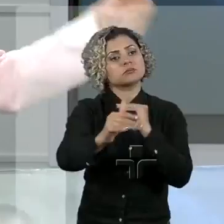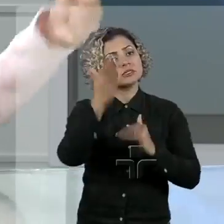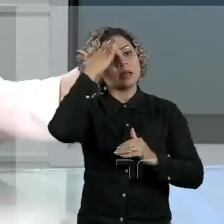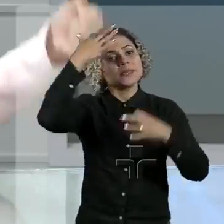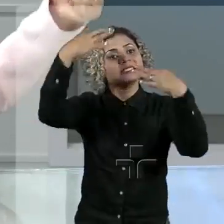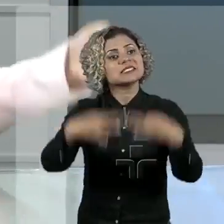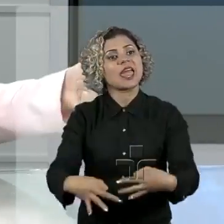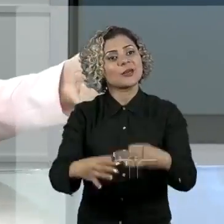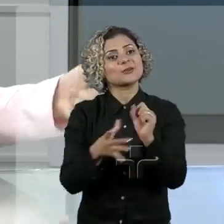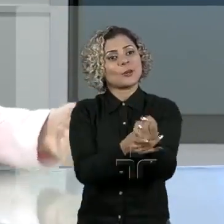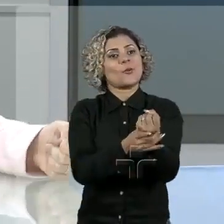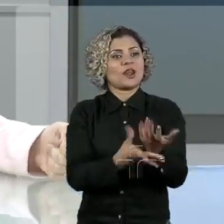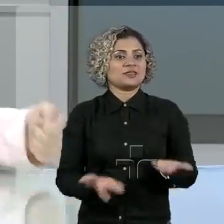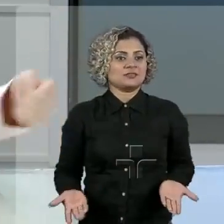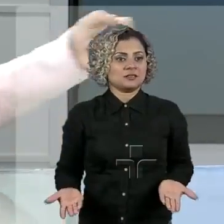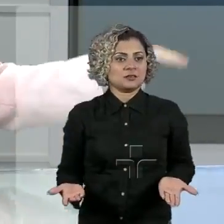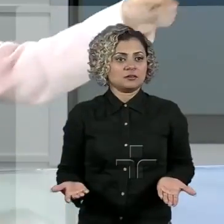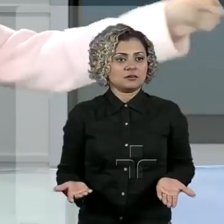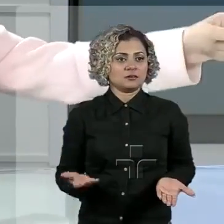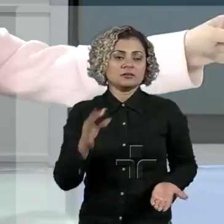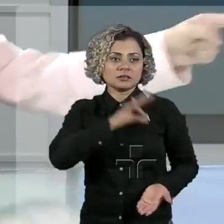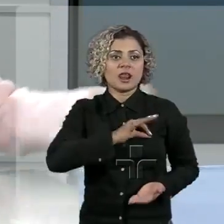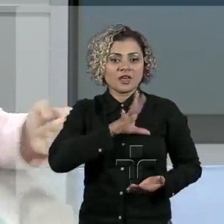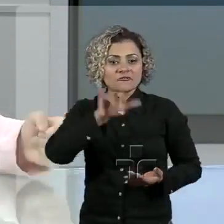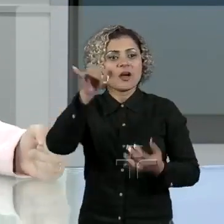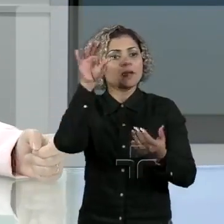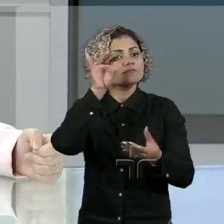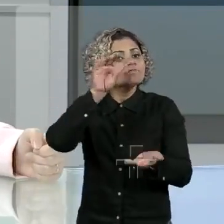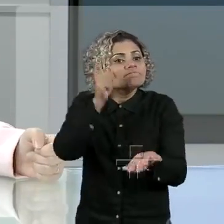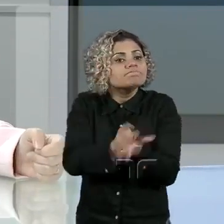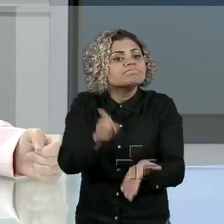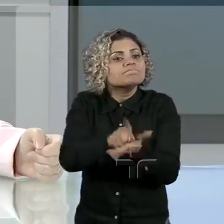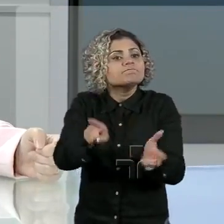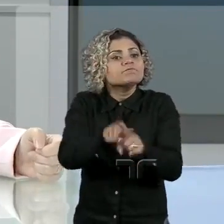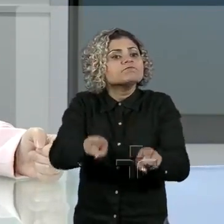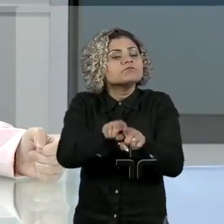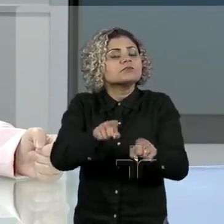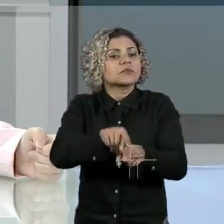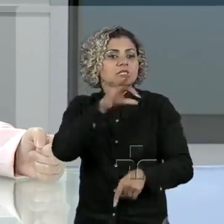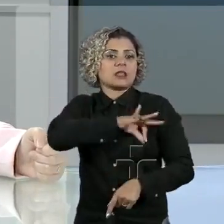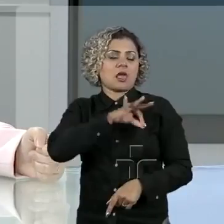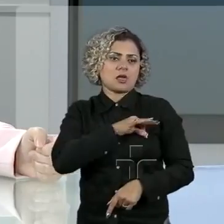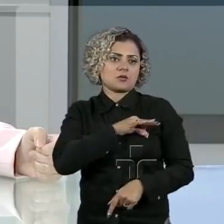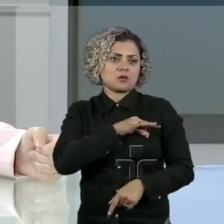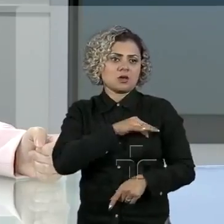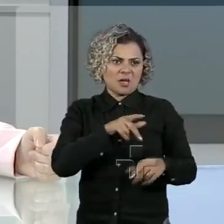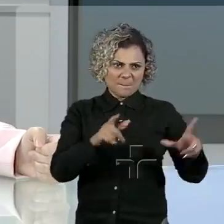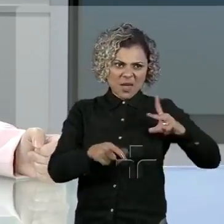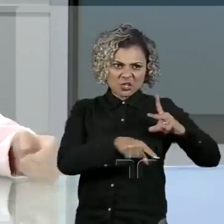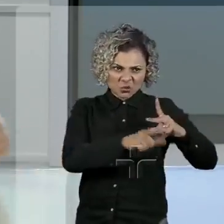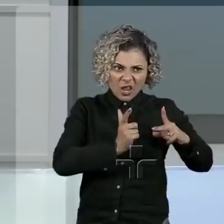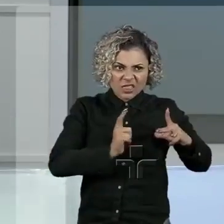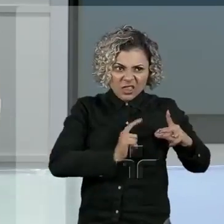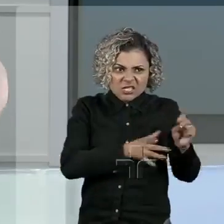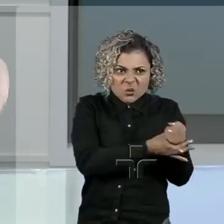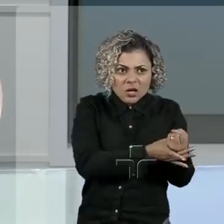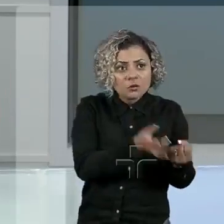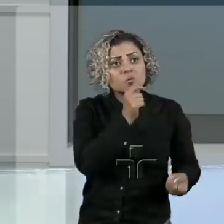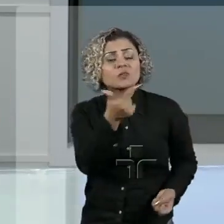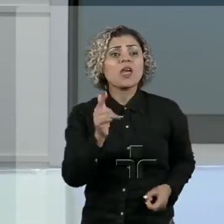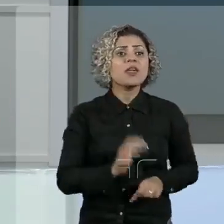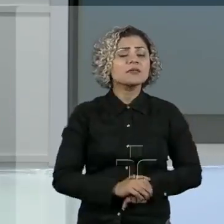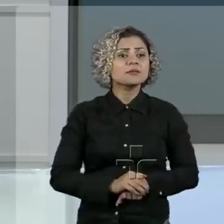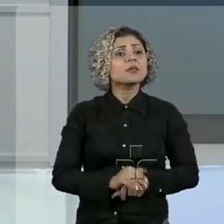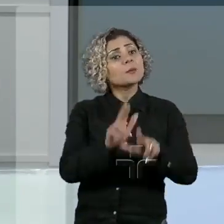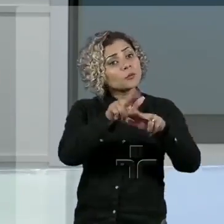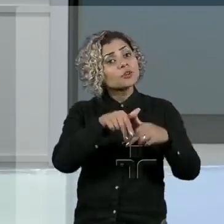recebimento. Uma certeza do recebimento do salário, uma certeza que nenhum profissional da iniciativa privada tem. Então, é a